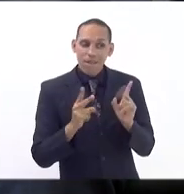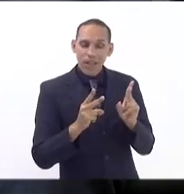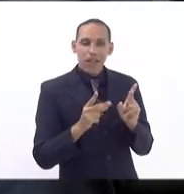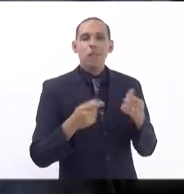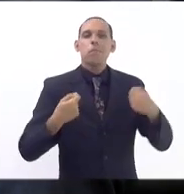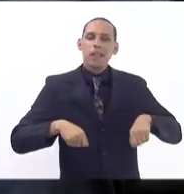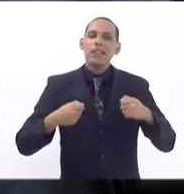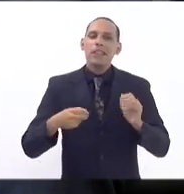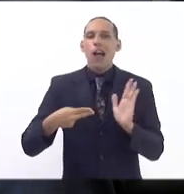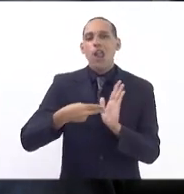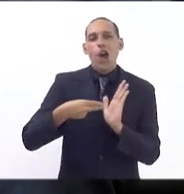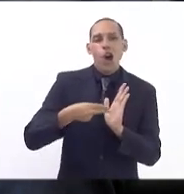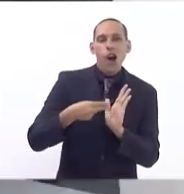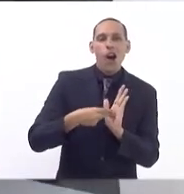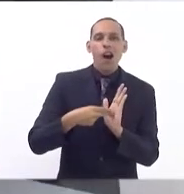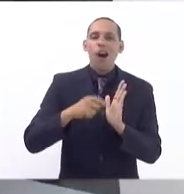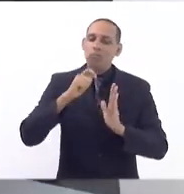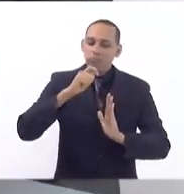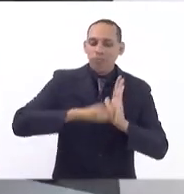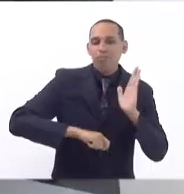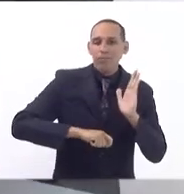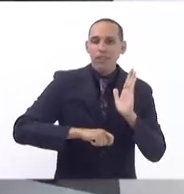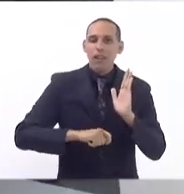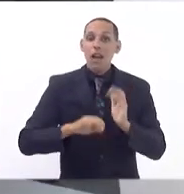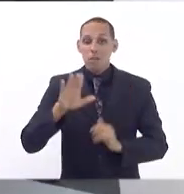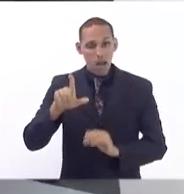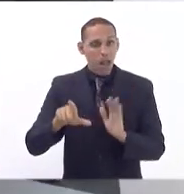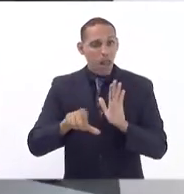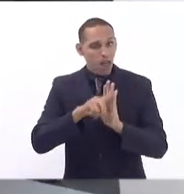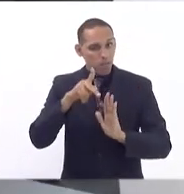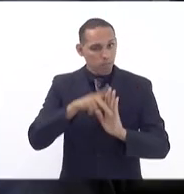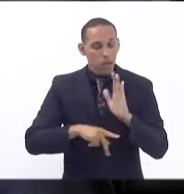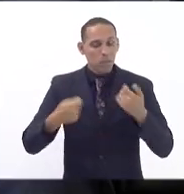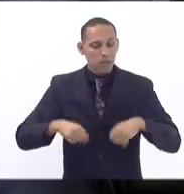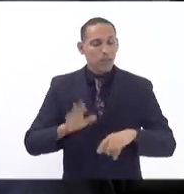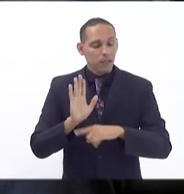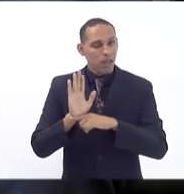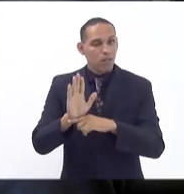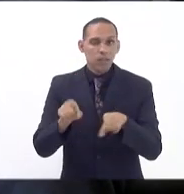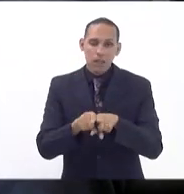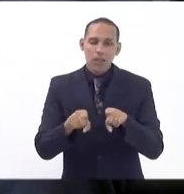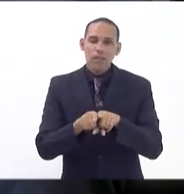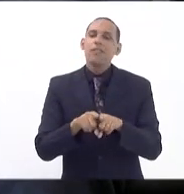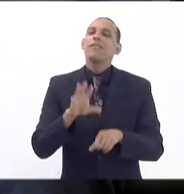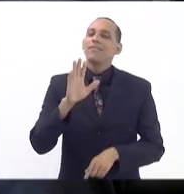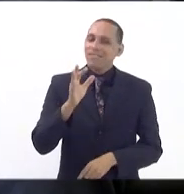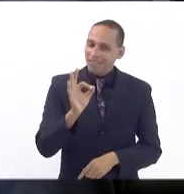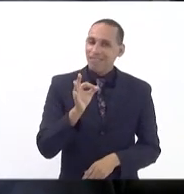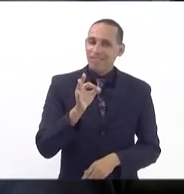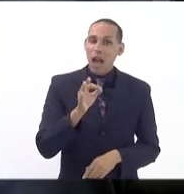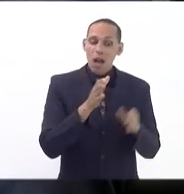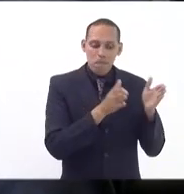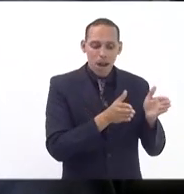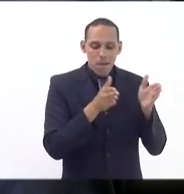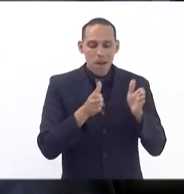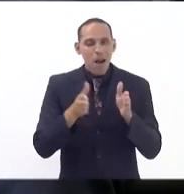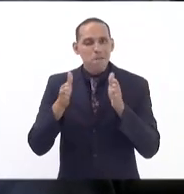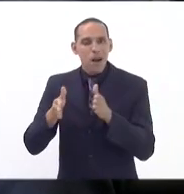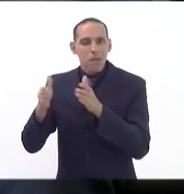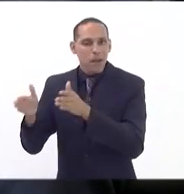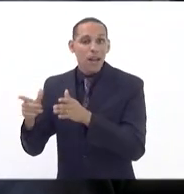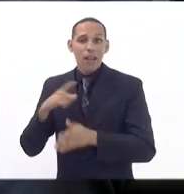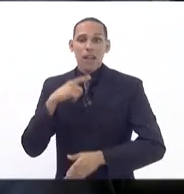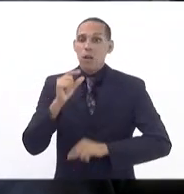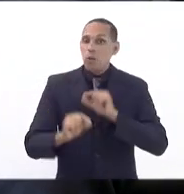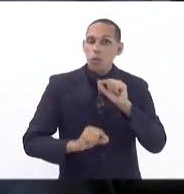mas podemos fazer por gente lei passou a colaboração buscar e toda a cadeia é ter